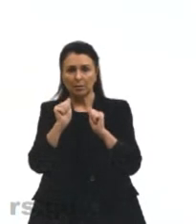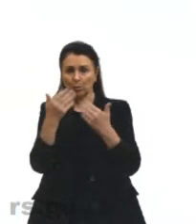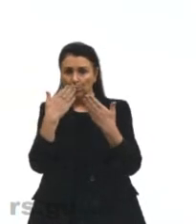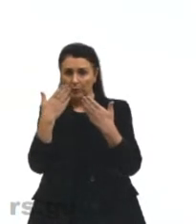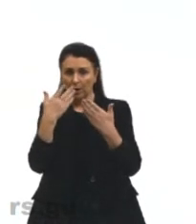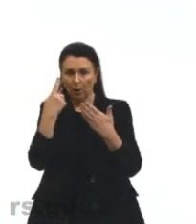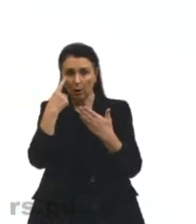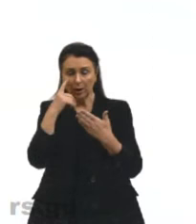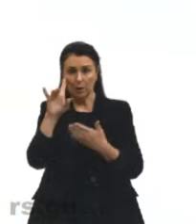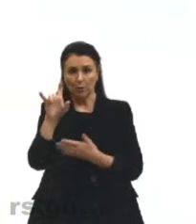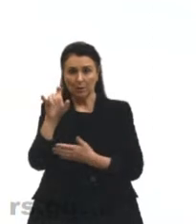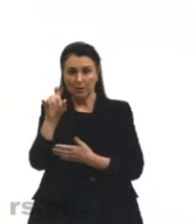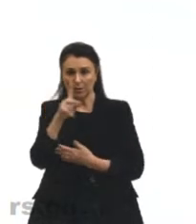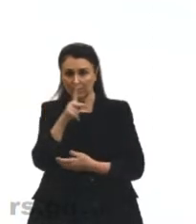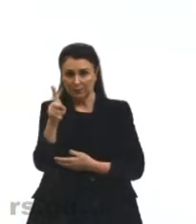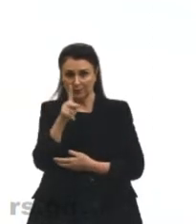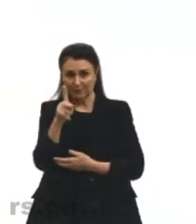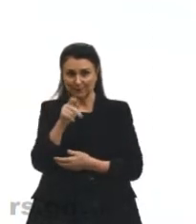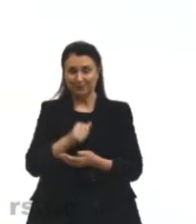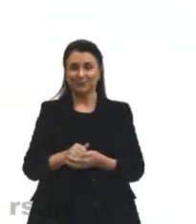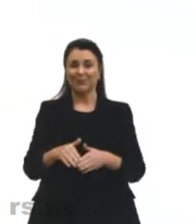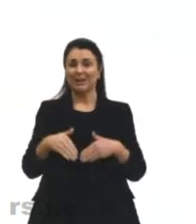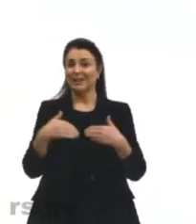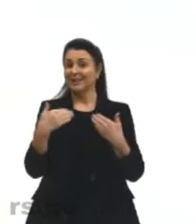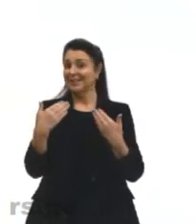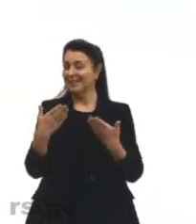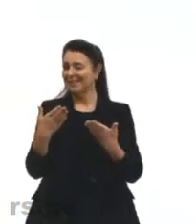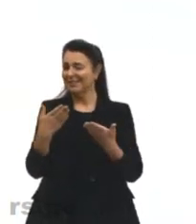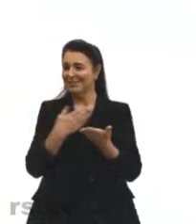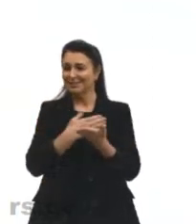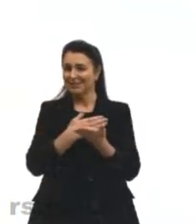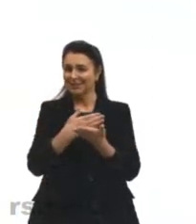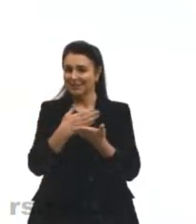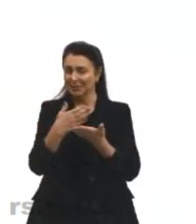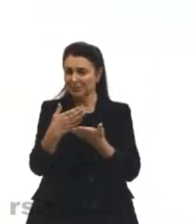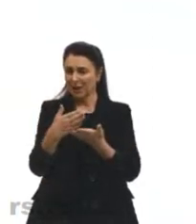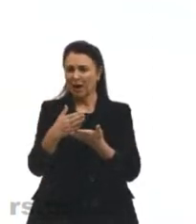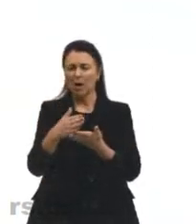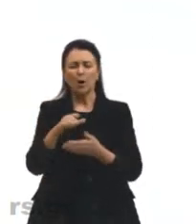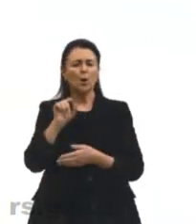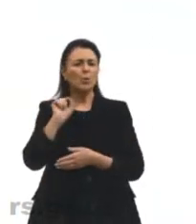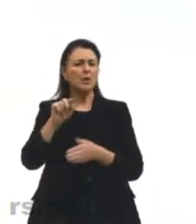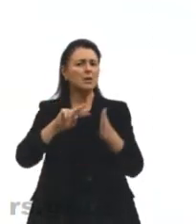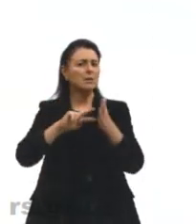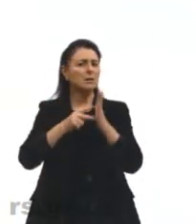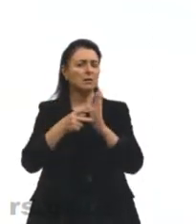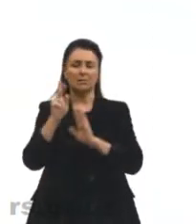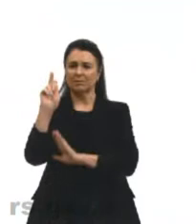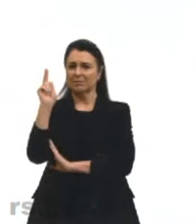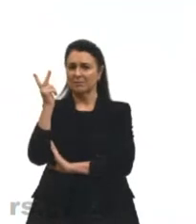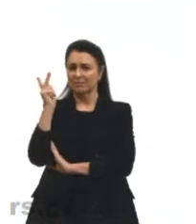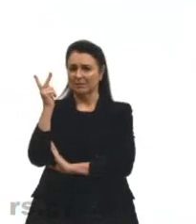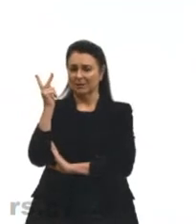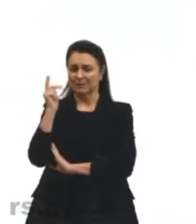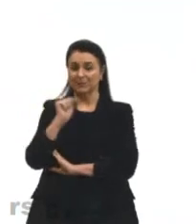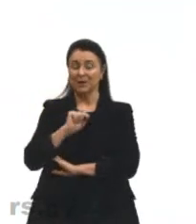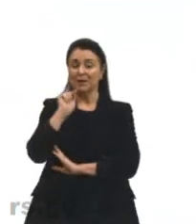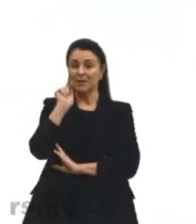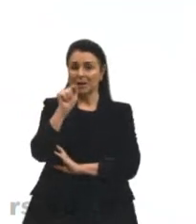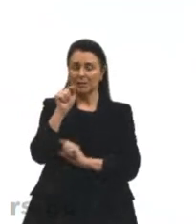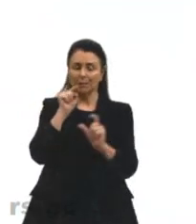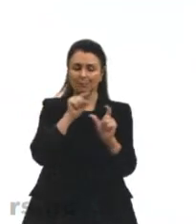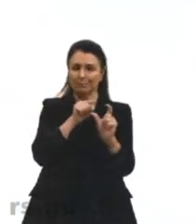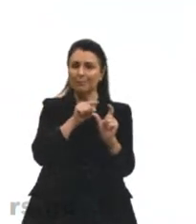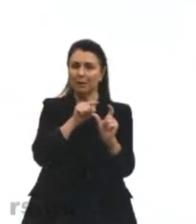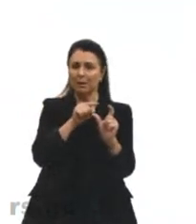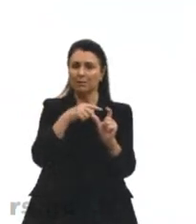lá e a gente vai começar dando uma introdução sobre o que que é a história e essa palavra